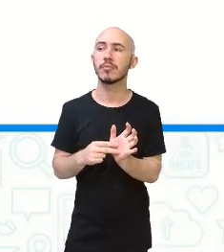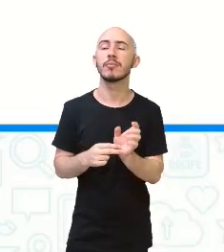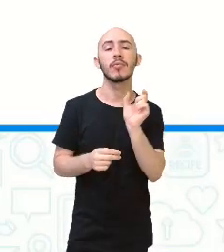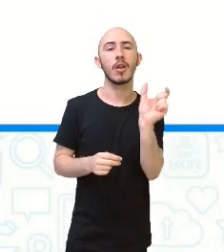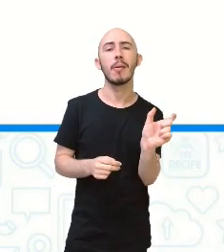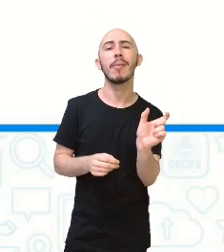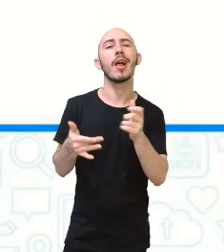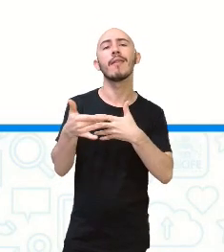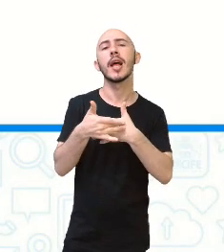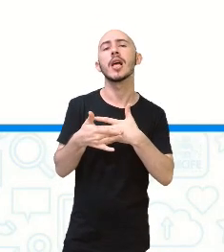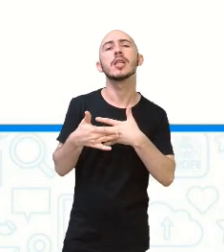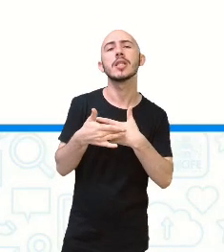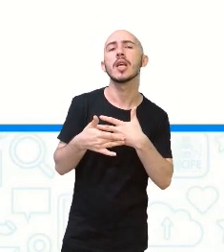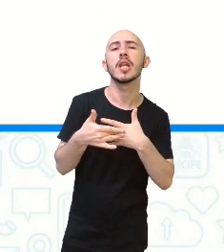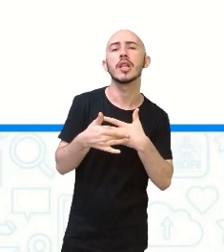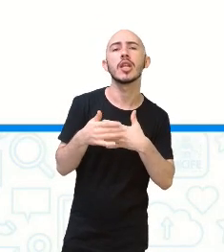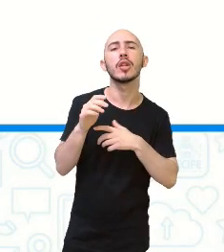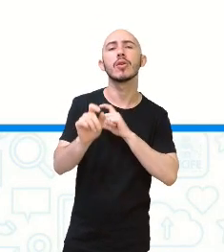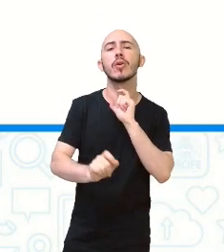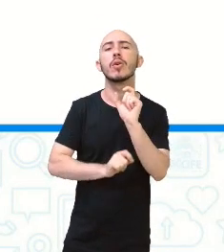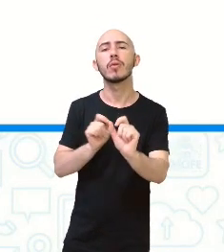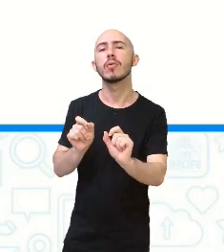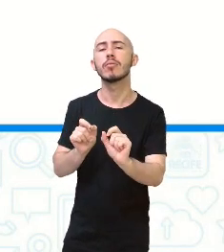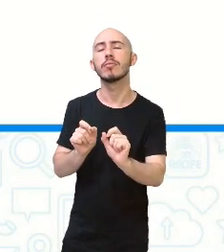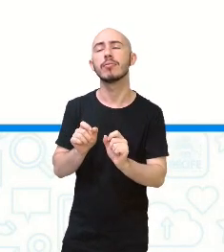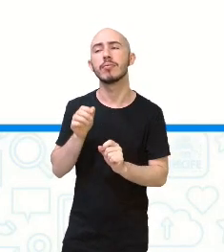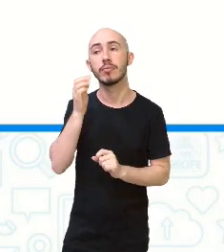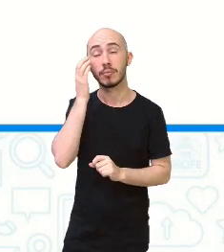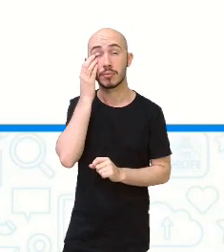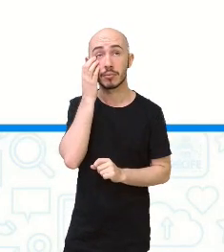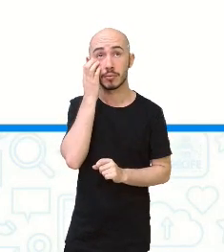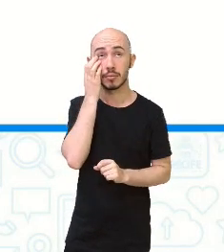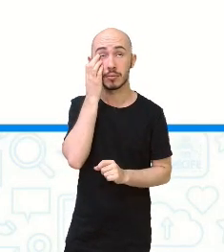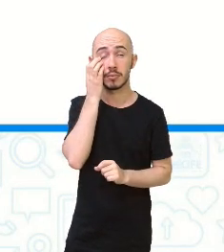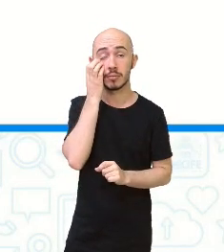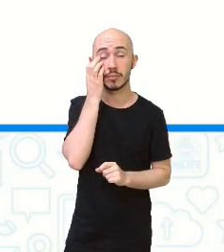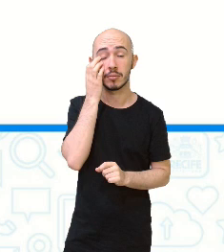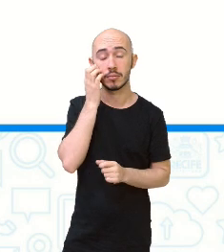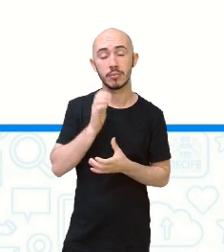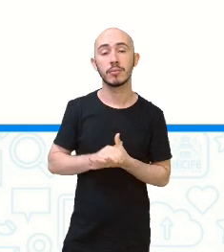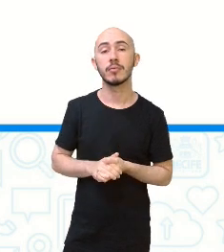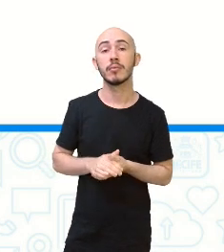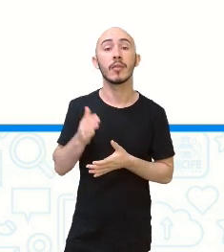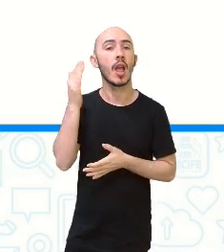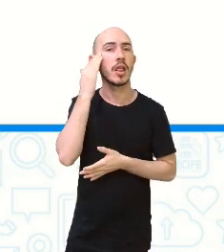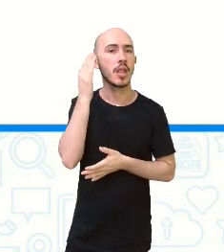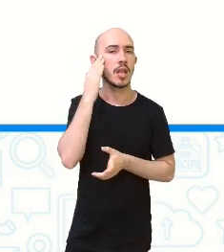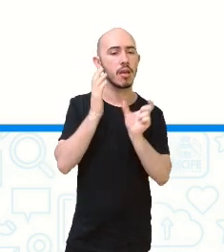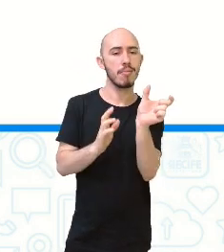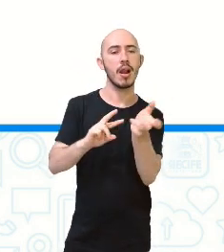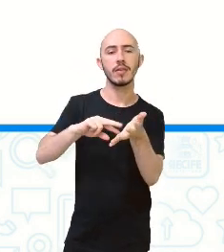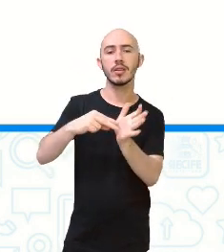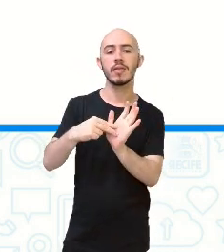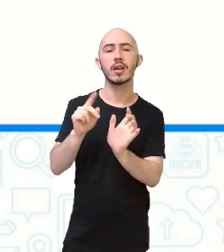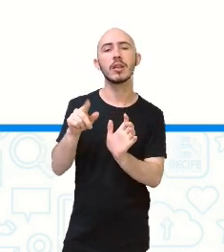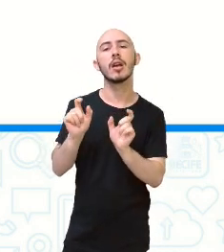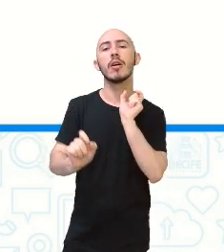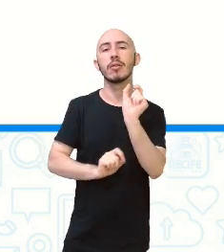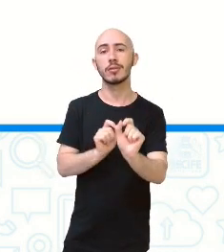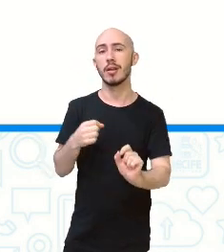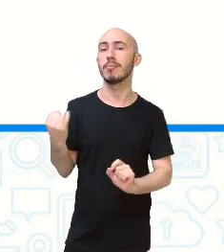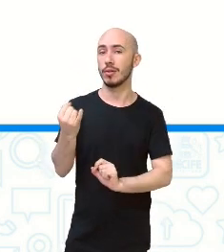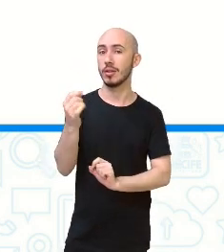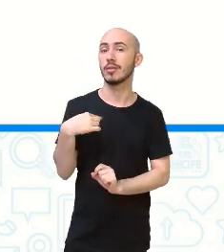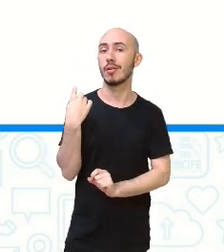Sentido, não é sentindo não. Então, compreender o significado das palavras é indispensável